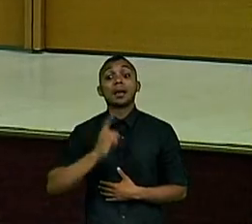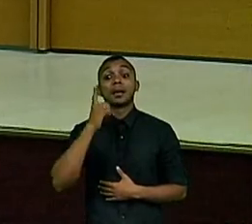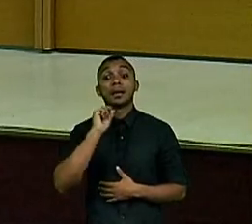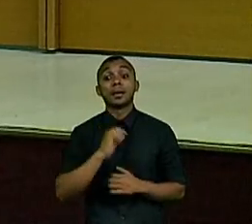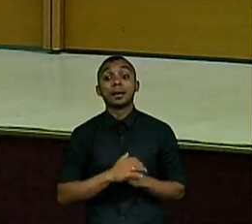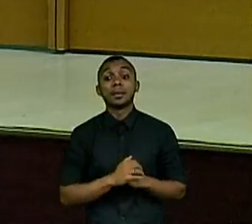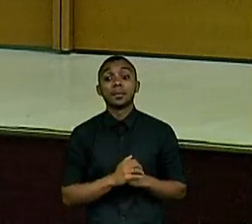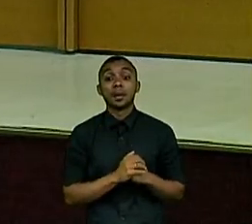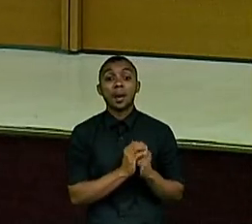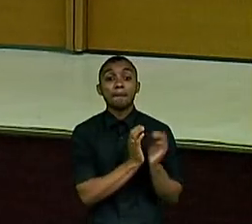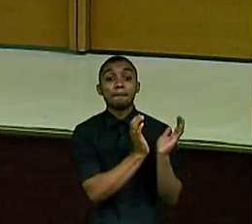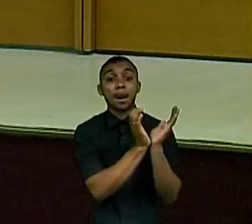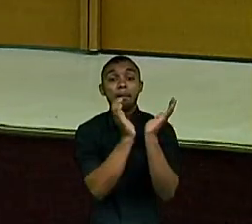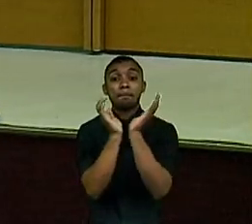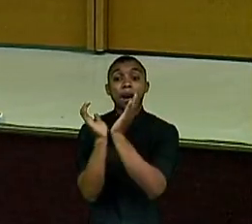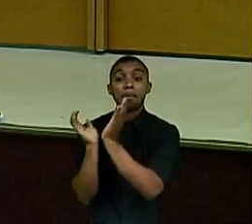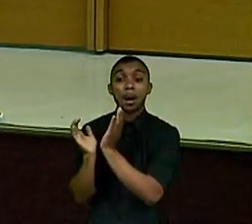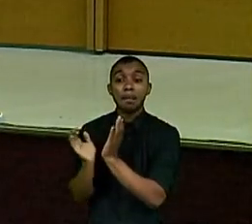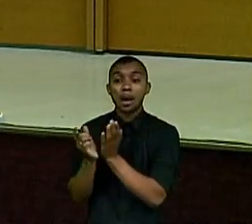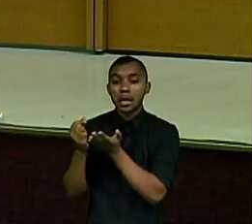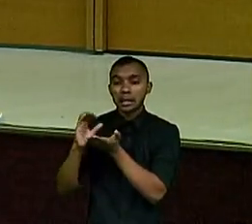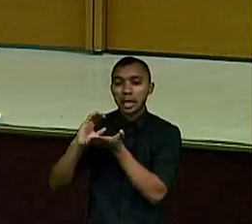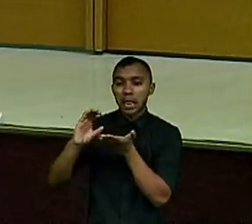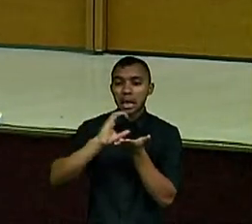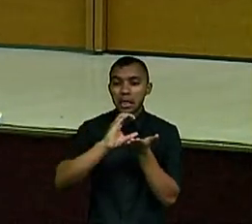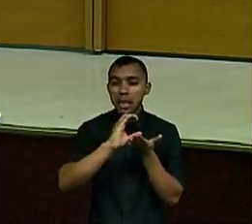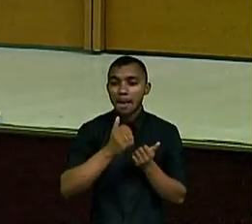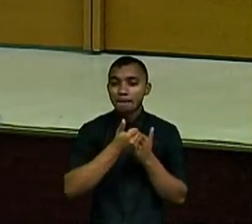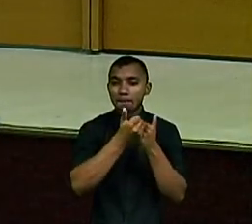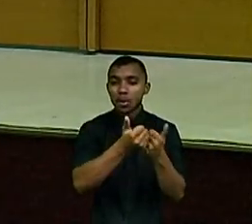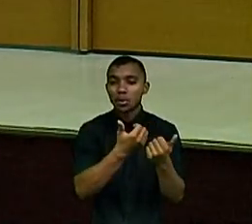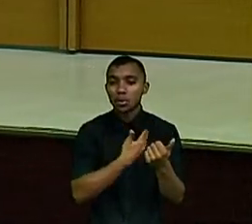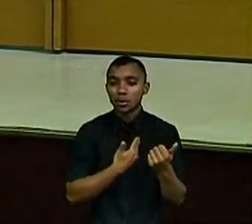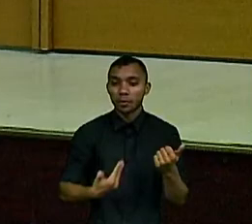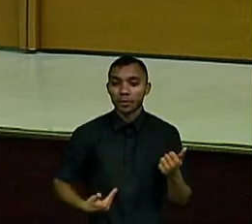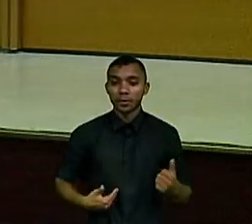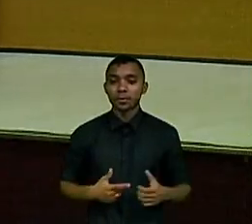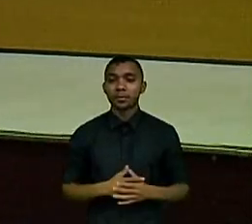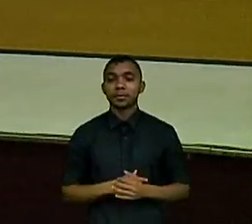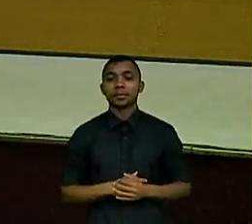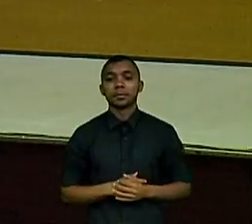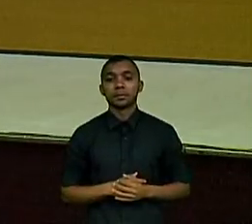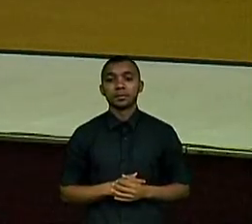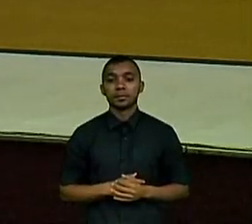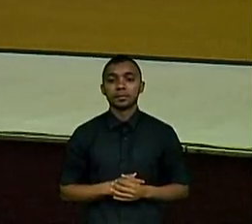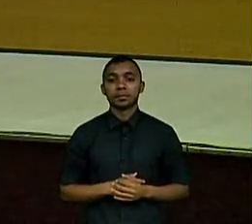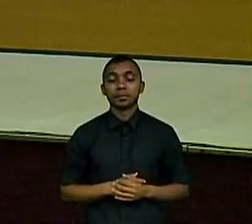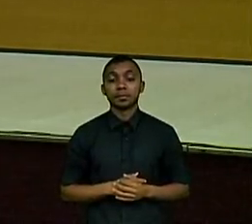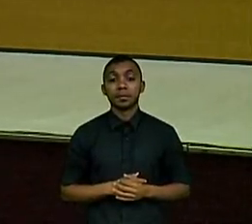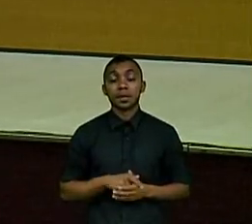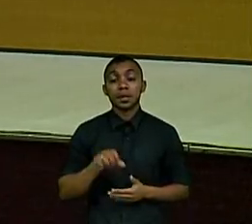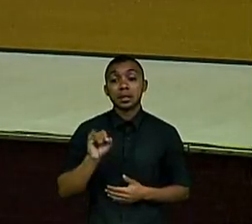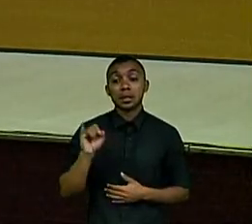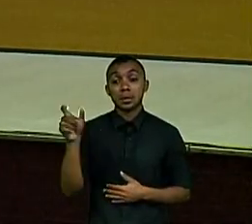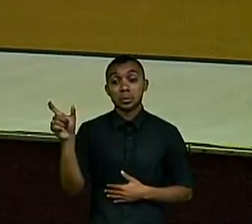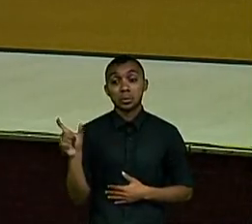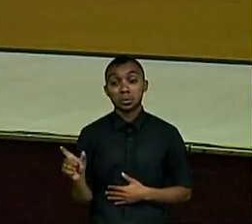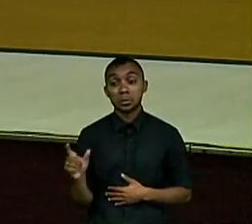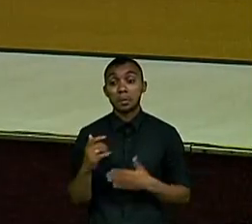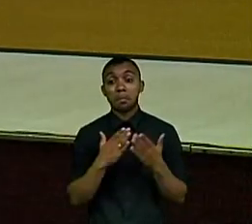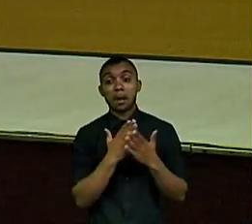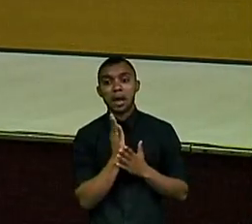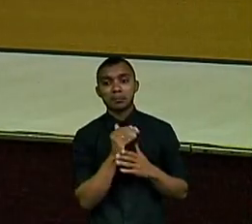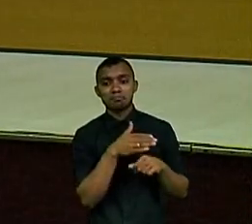corporações que financiam esses governos lembre quando João estiver no poder na maioria das vezes